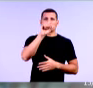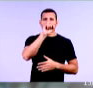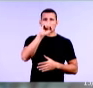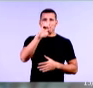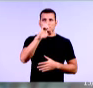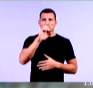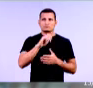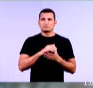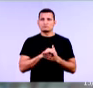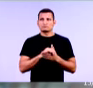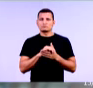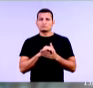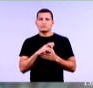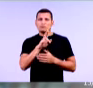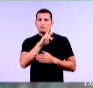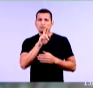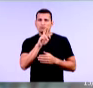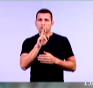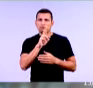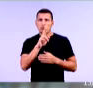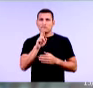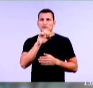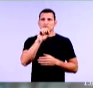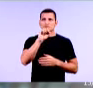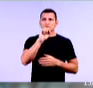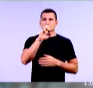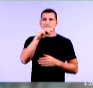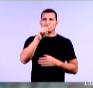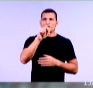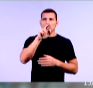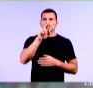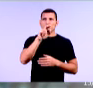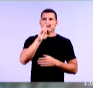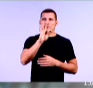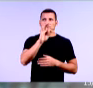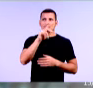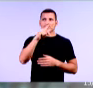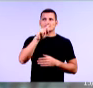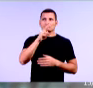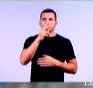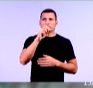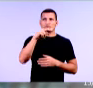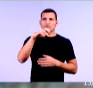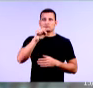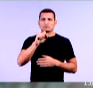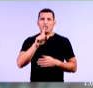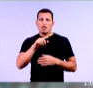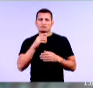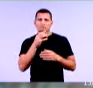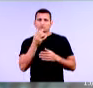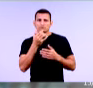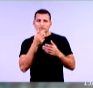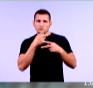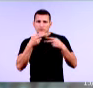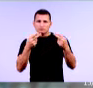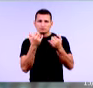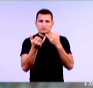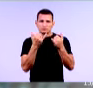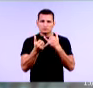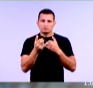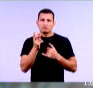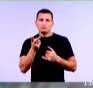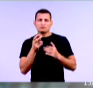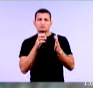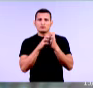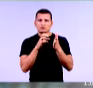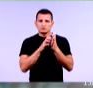chamá-los de smartphone? Já tinha falado, olha, esses 3 objetos são muito parecidos, têm as mesmas funções, têm as mesmas características. Vamos dar um nome a esse